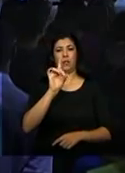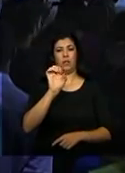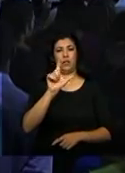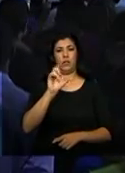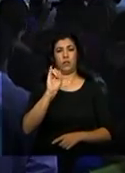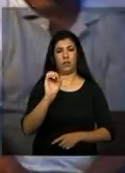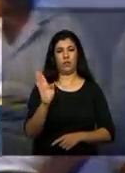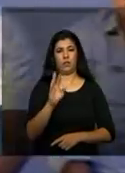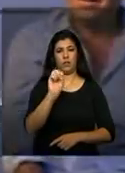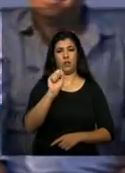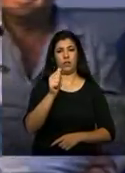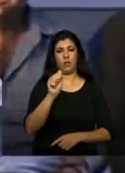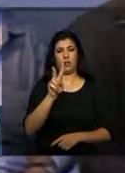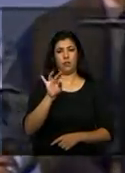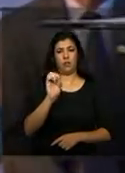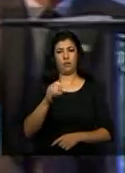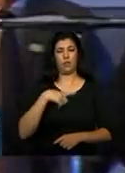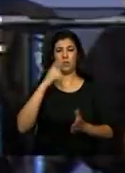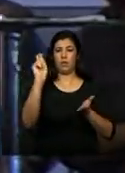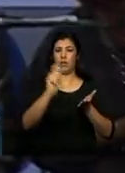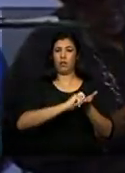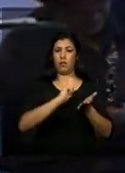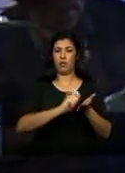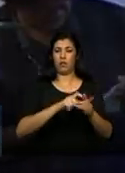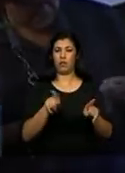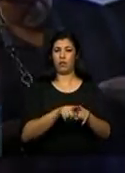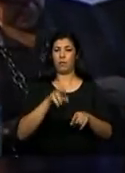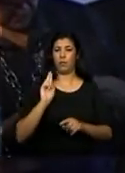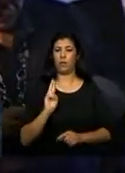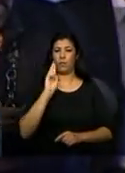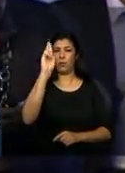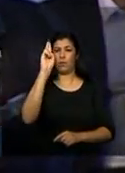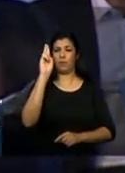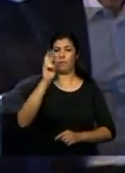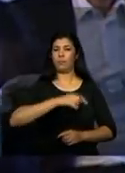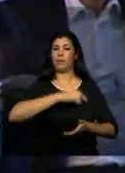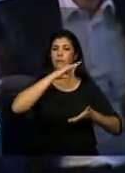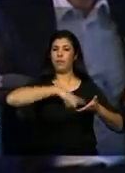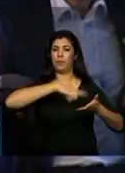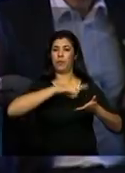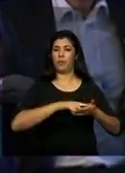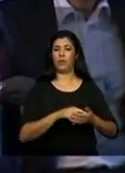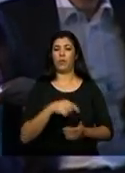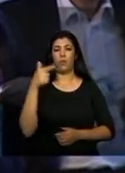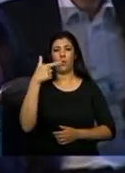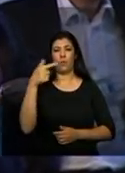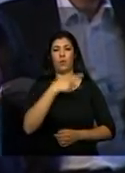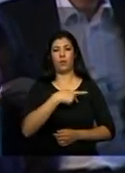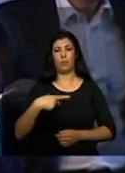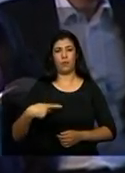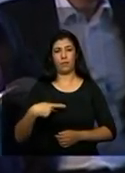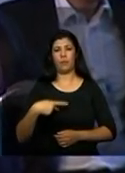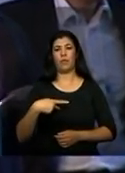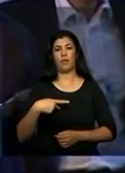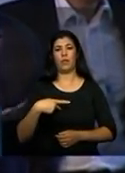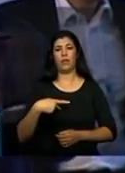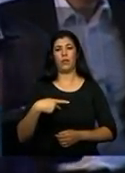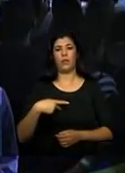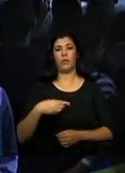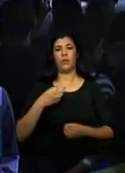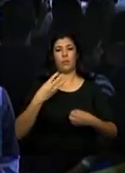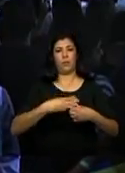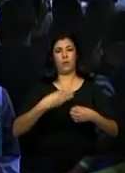Savatti. Assinam os representantes dos termos, também o vice-prefeito de Rio Branco, Márcio